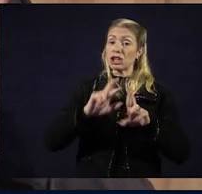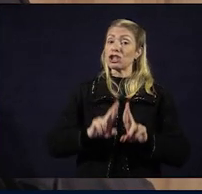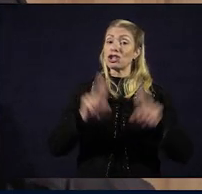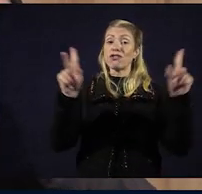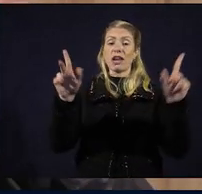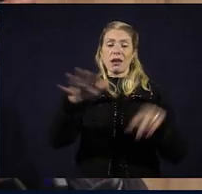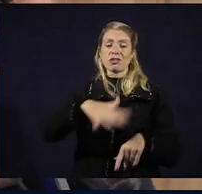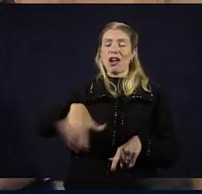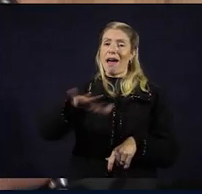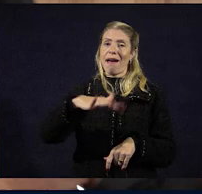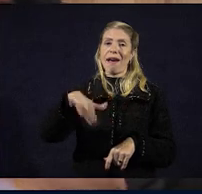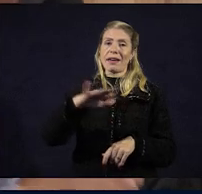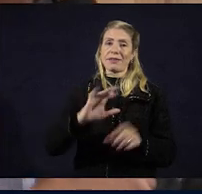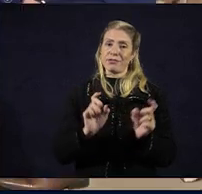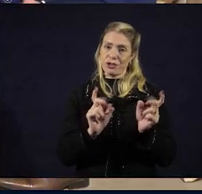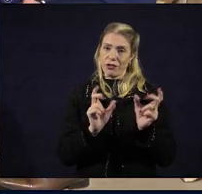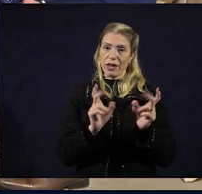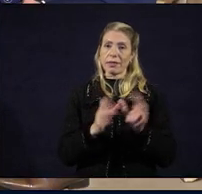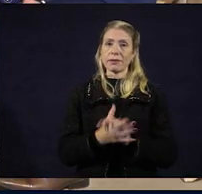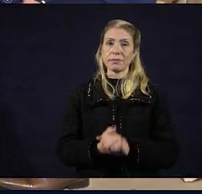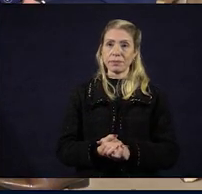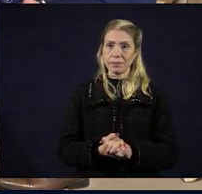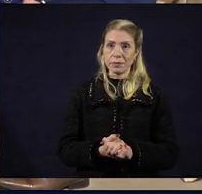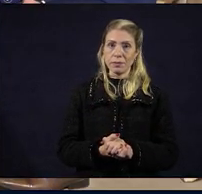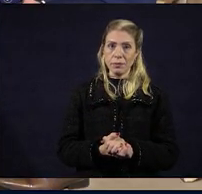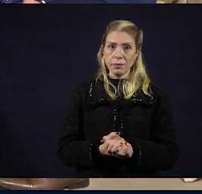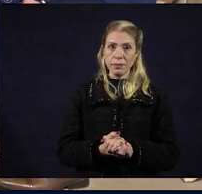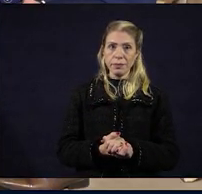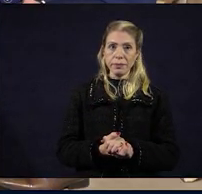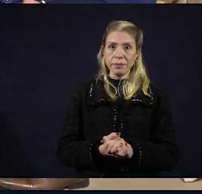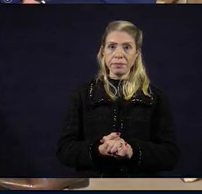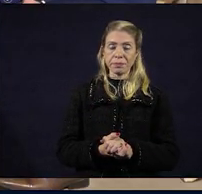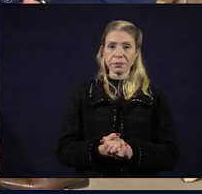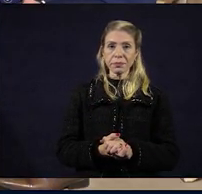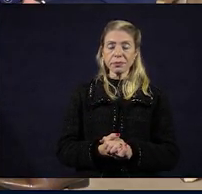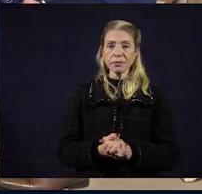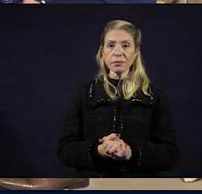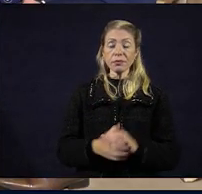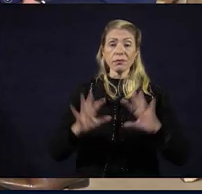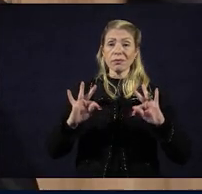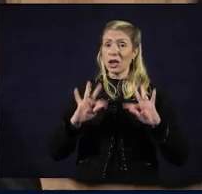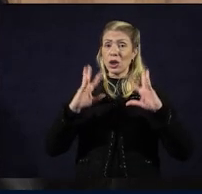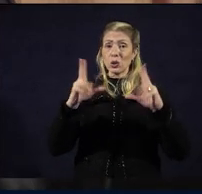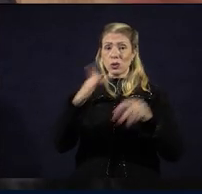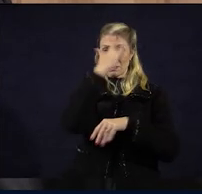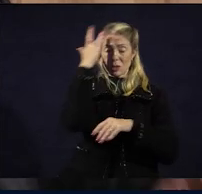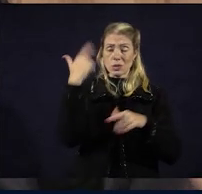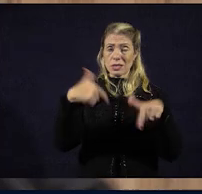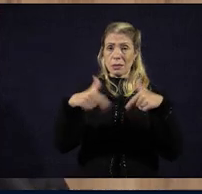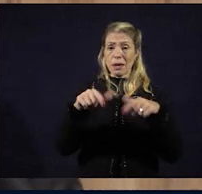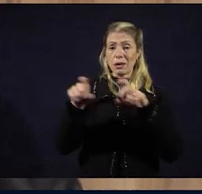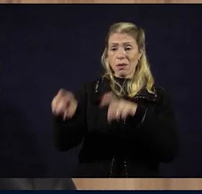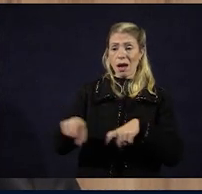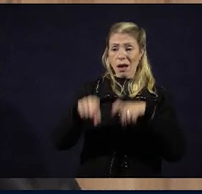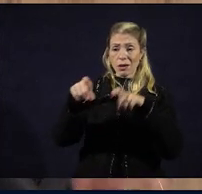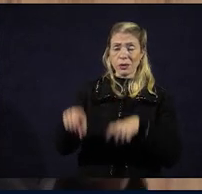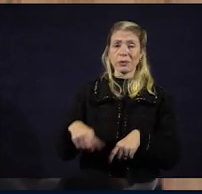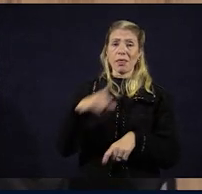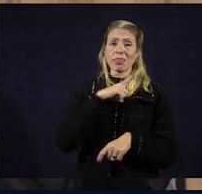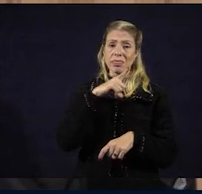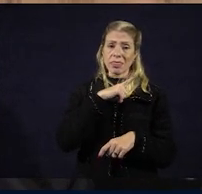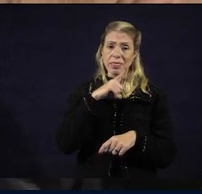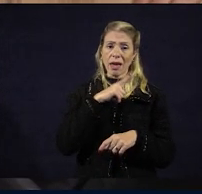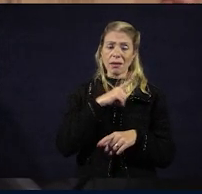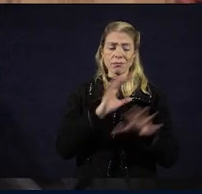é um setor assim e eu creio que dos colegas e quase todo o Agro tem uma logística dessa forma então